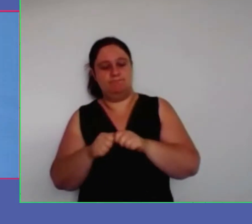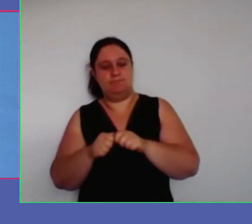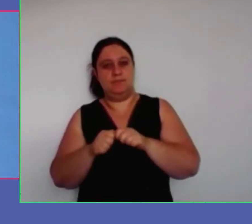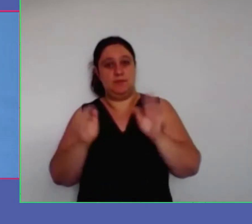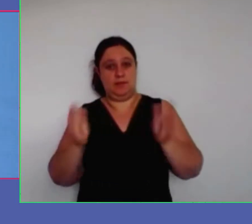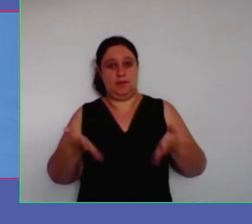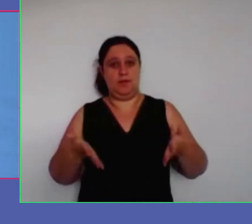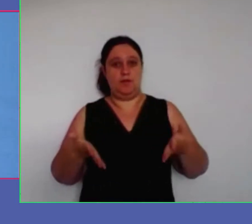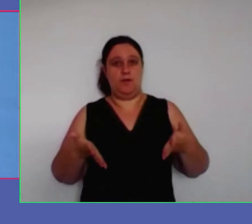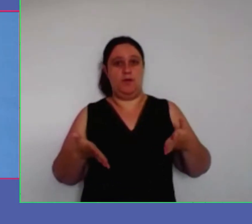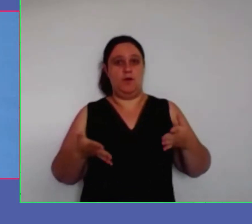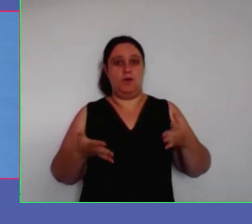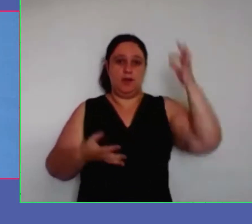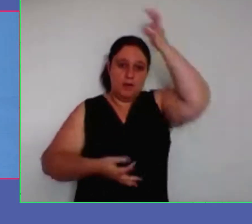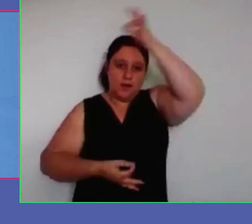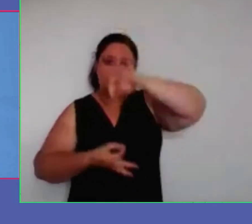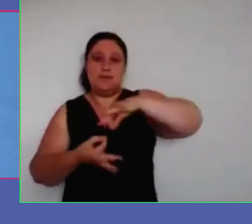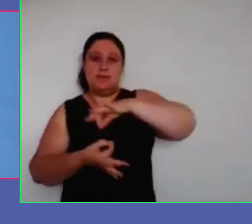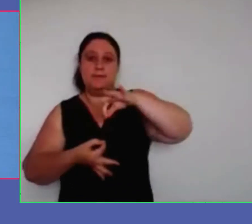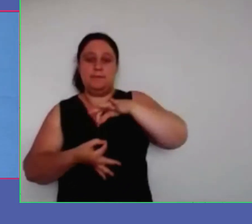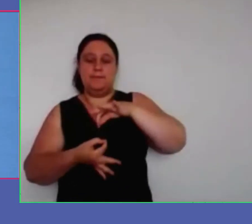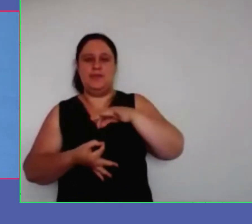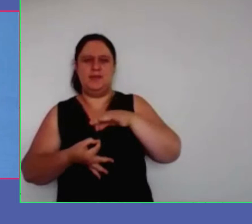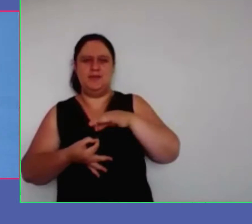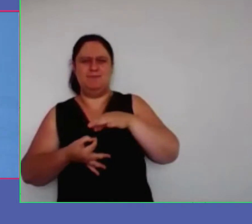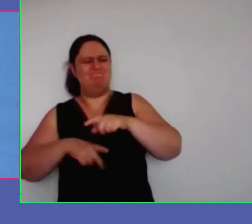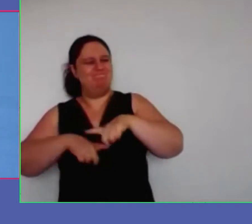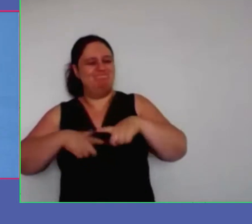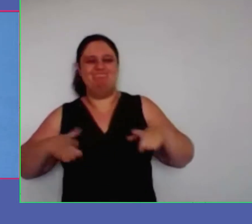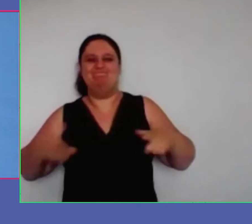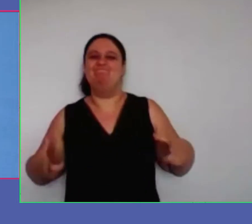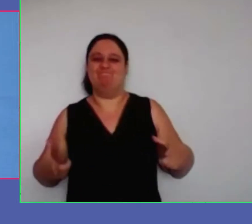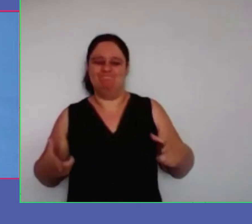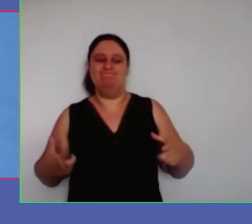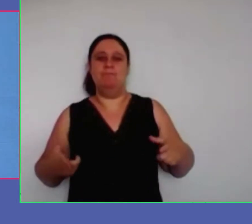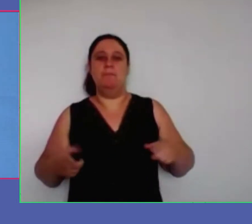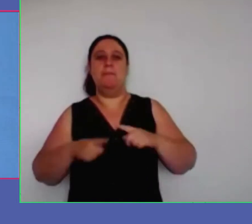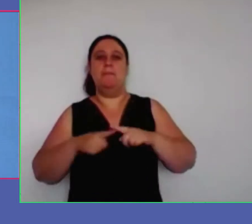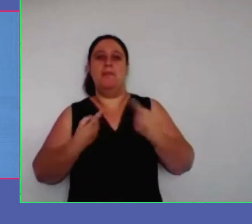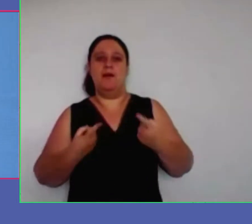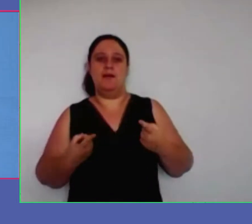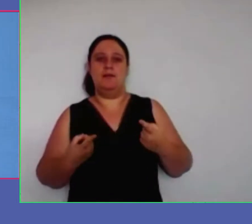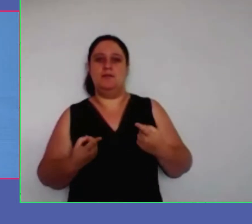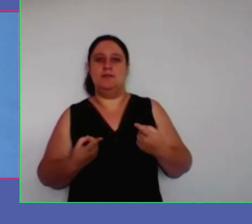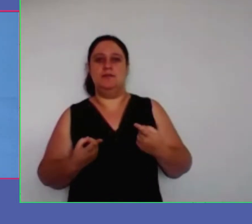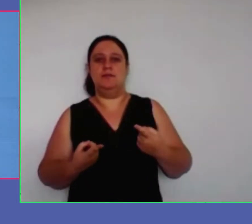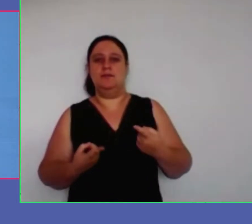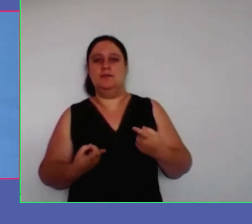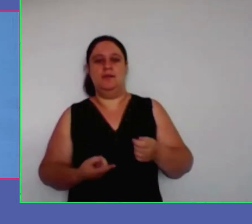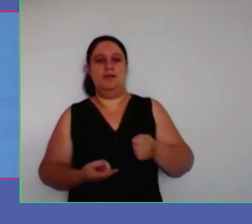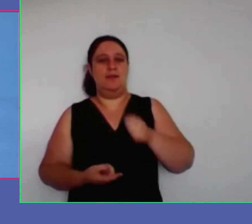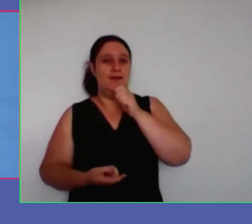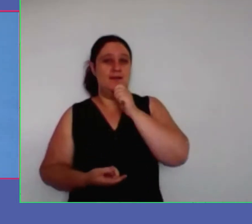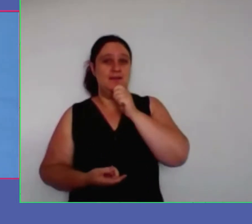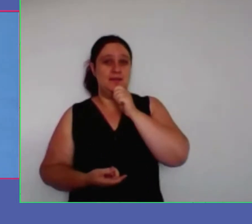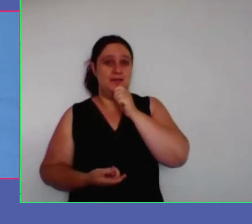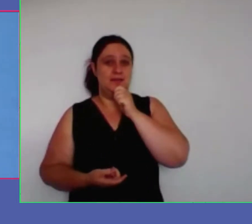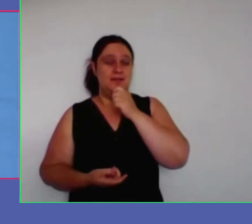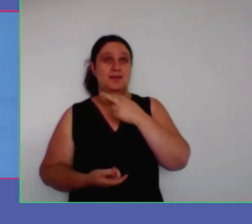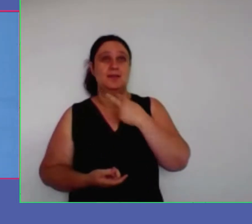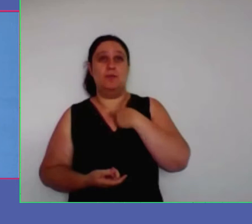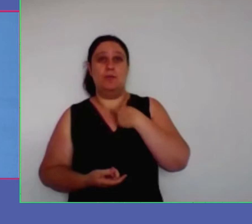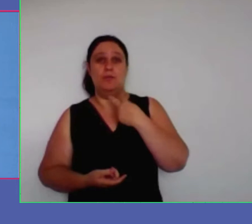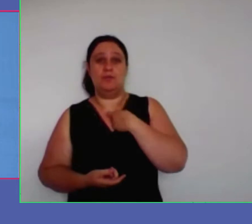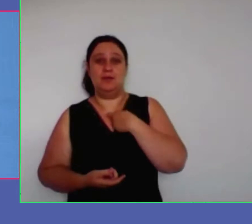sido grandiosas entre nós. Todavia, não devemos nos agarrar a todas